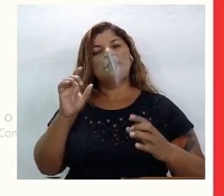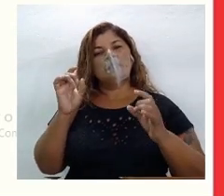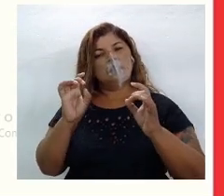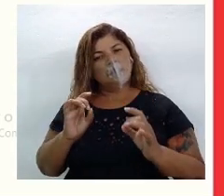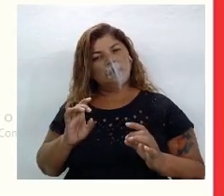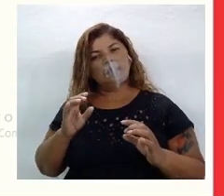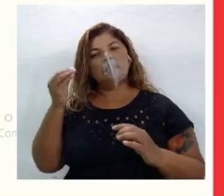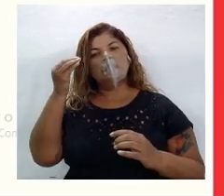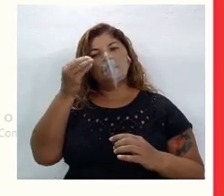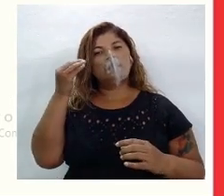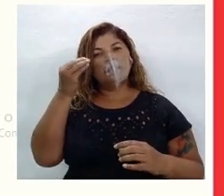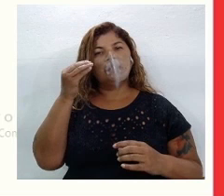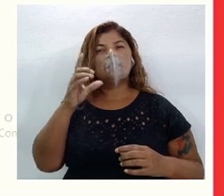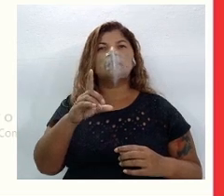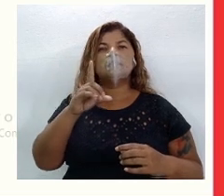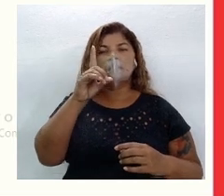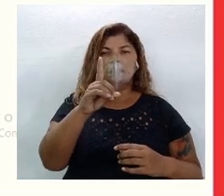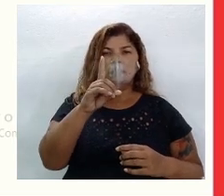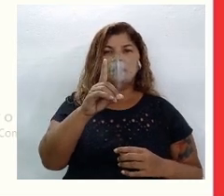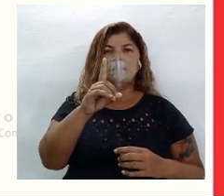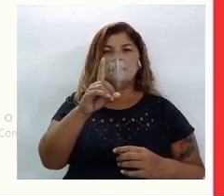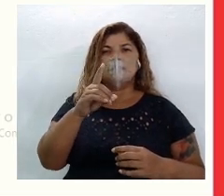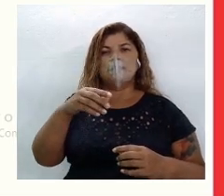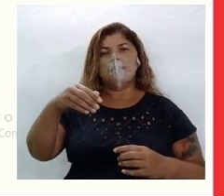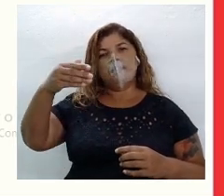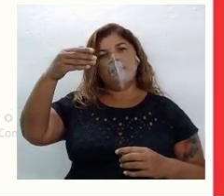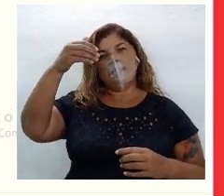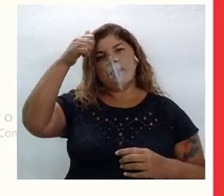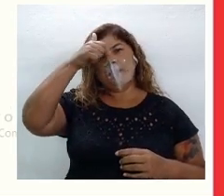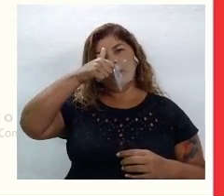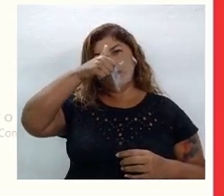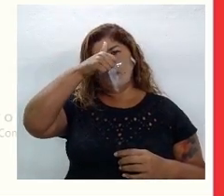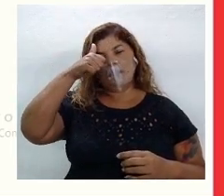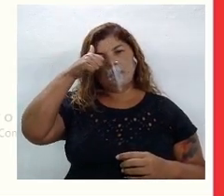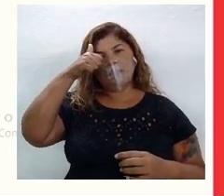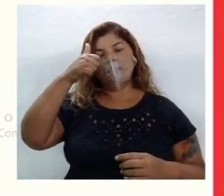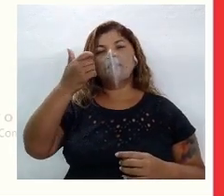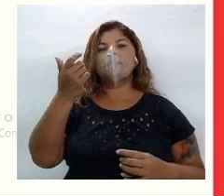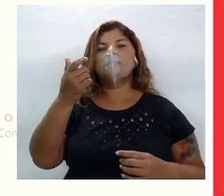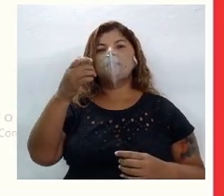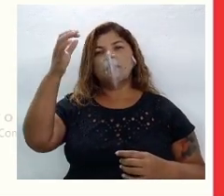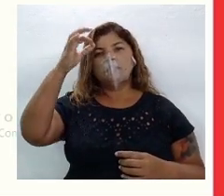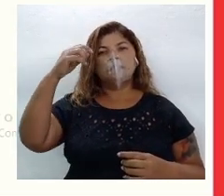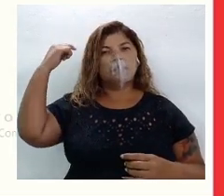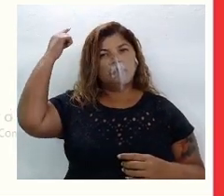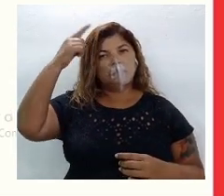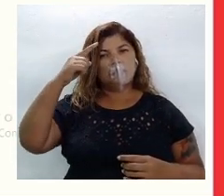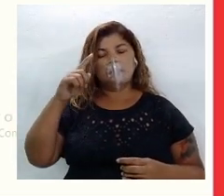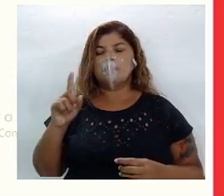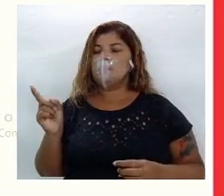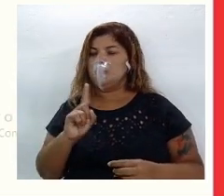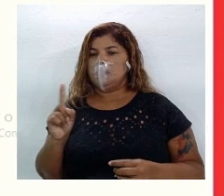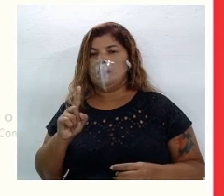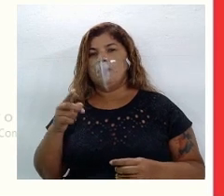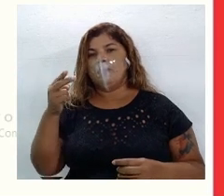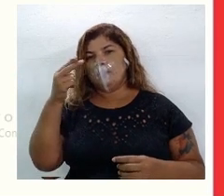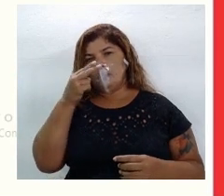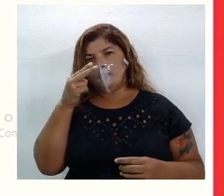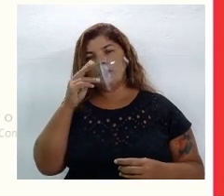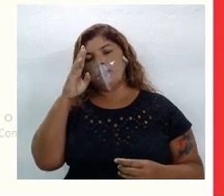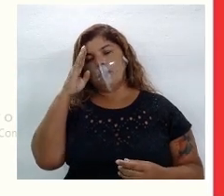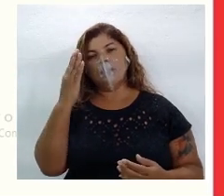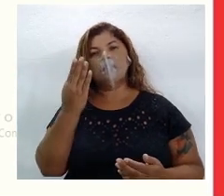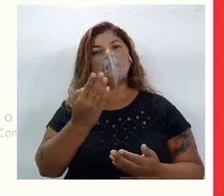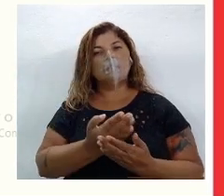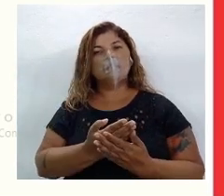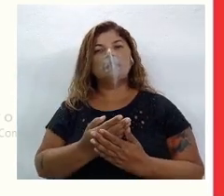e pessoal de Deus através do batismo no Espírito Santo. Já os neopentecostais